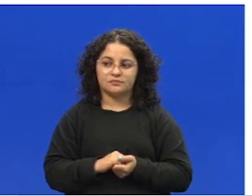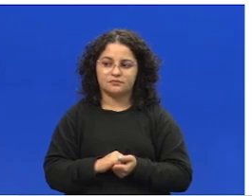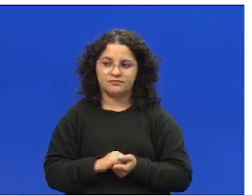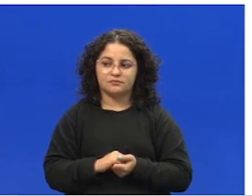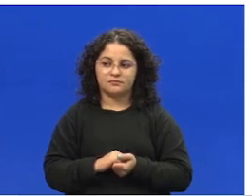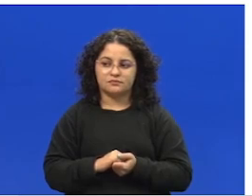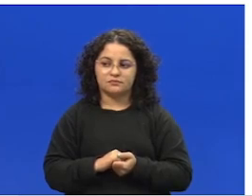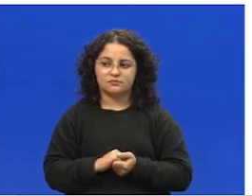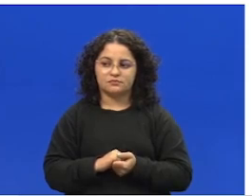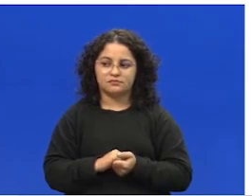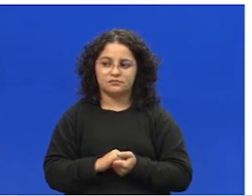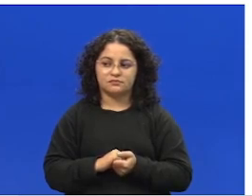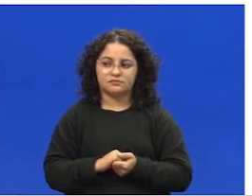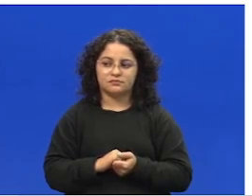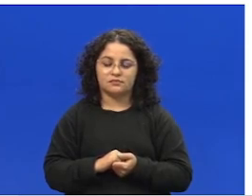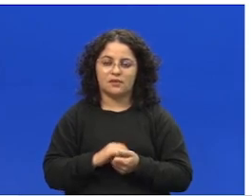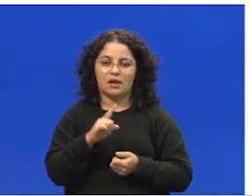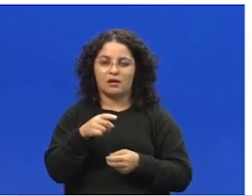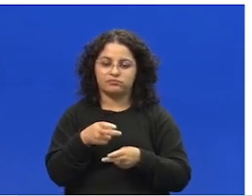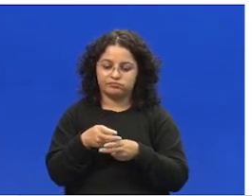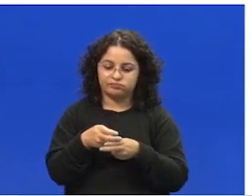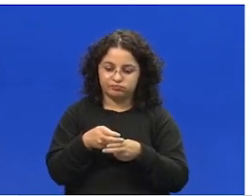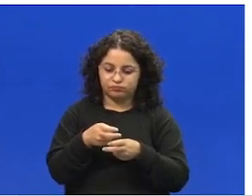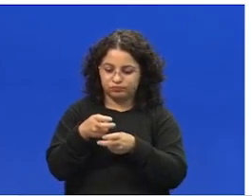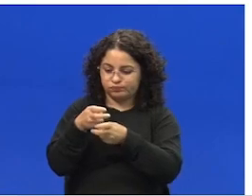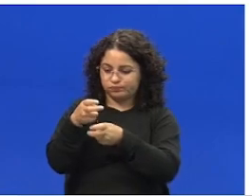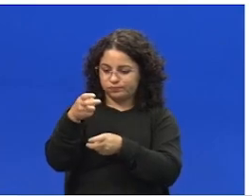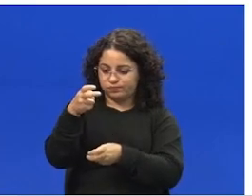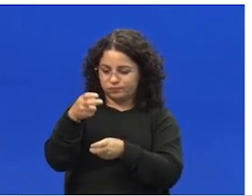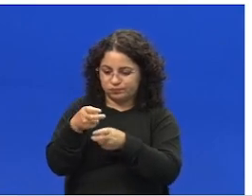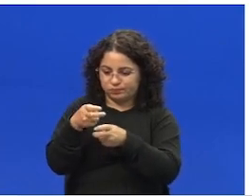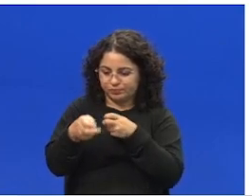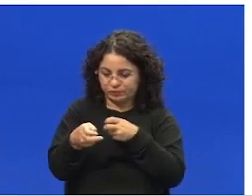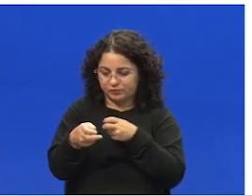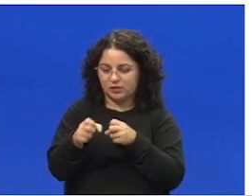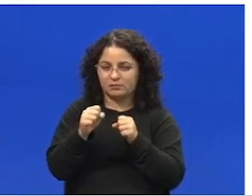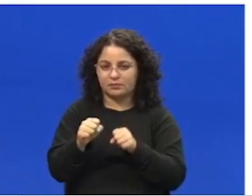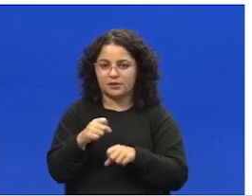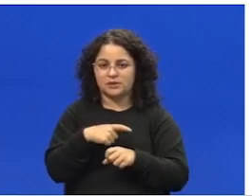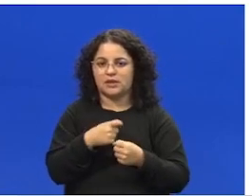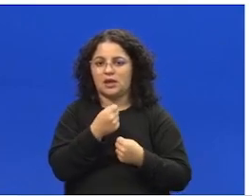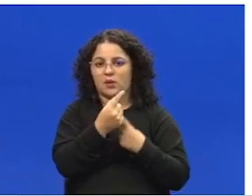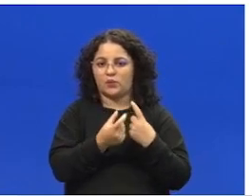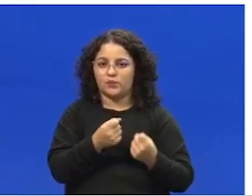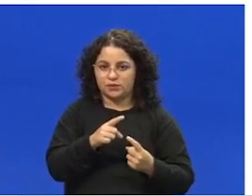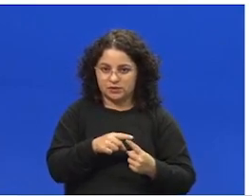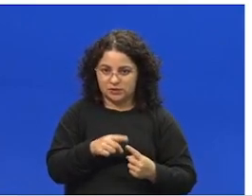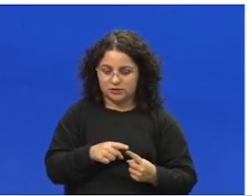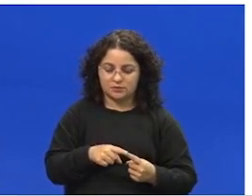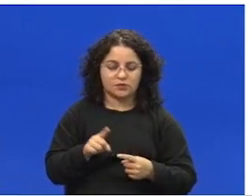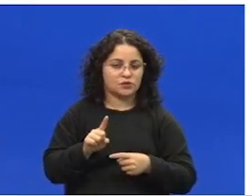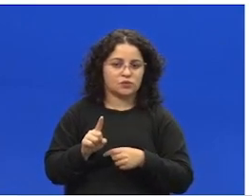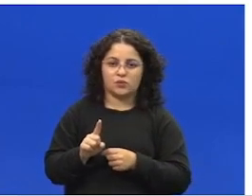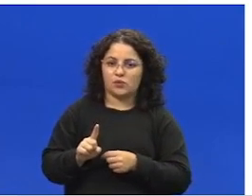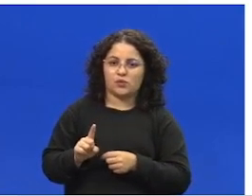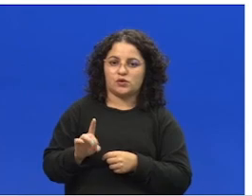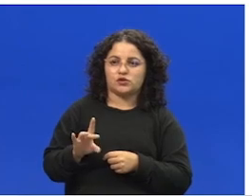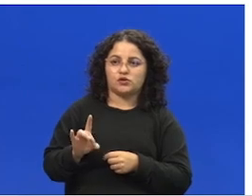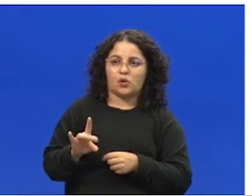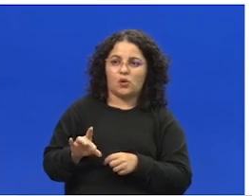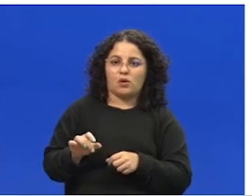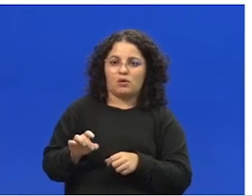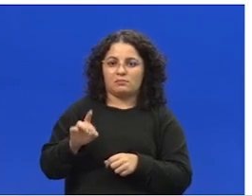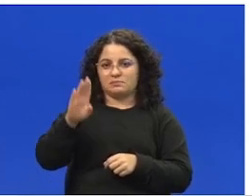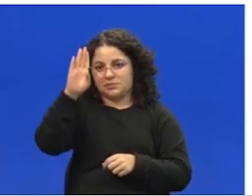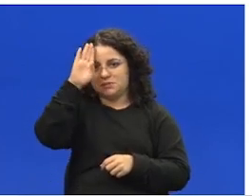A espondilolistese, que é o escorregamento, ela pode ser classificada de algumas formas. Ela não é só